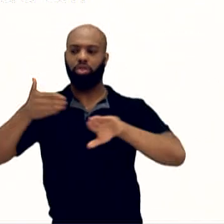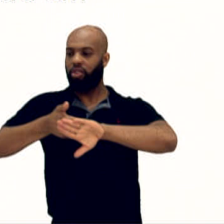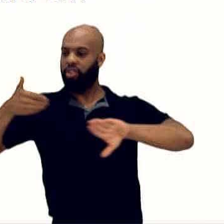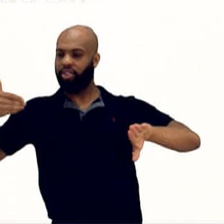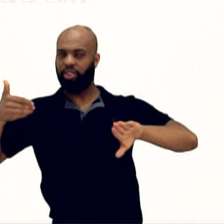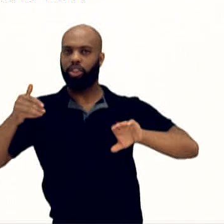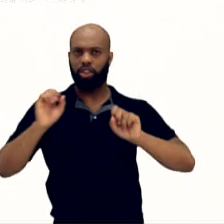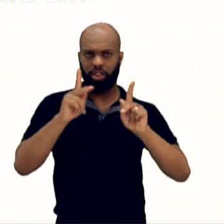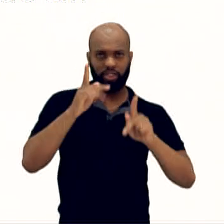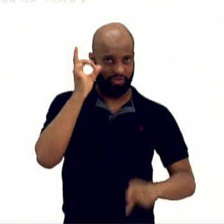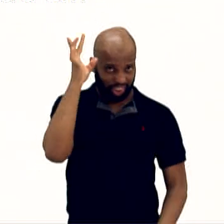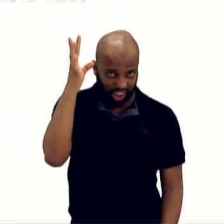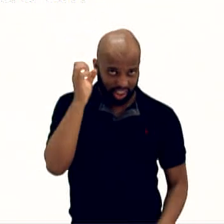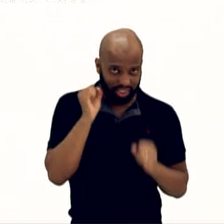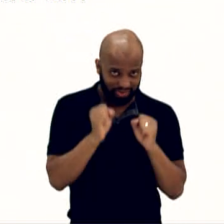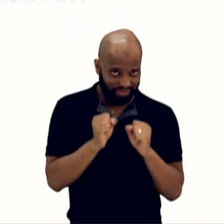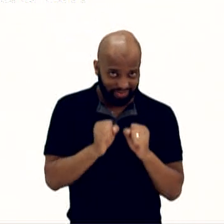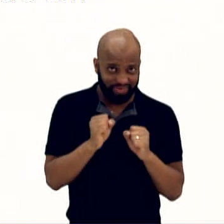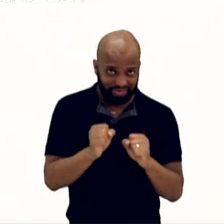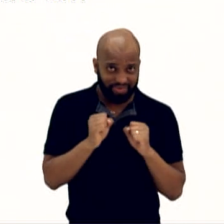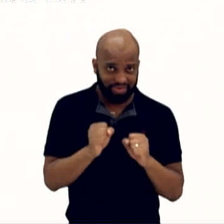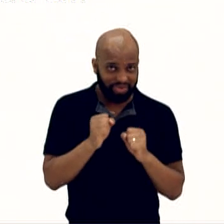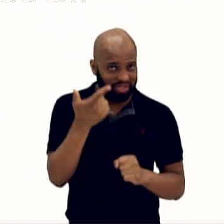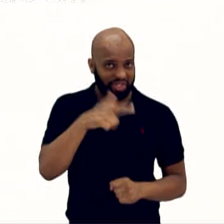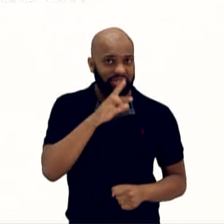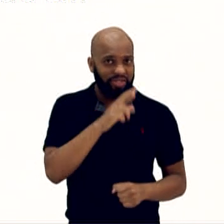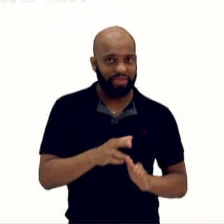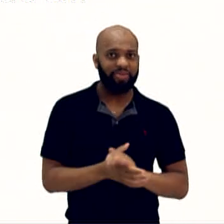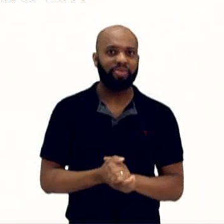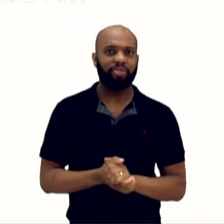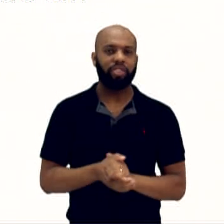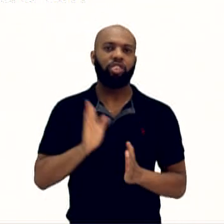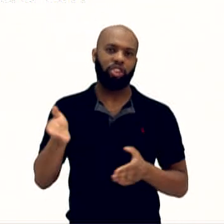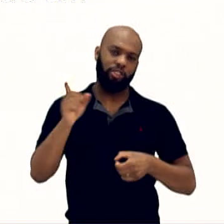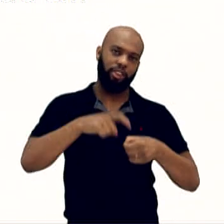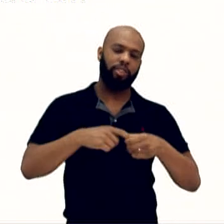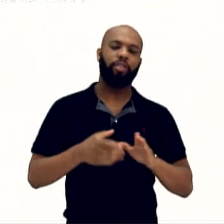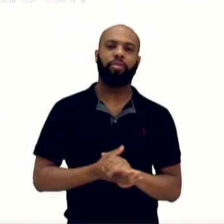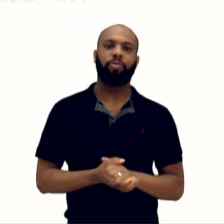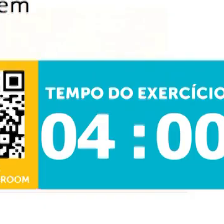Tá tranquilo? Tá fácil? Fácil demais? Fácil de menos? Responde aí, a gente já volta.